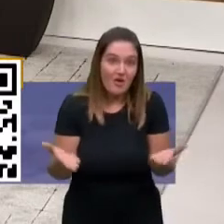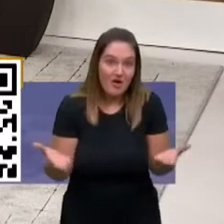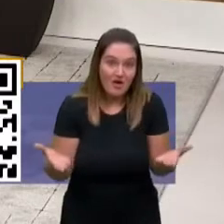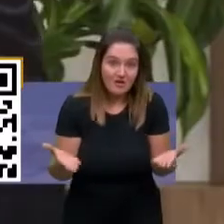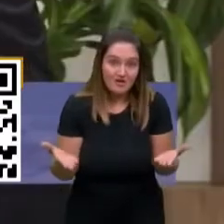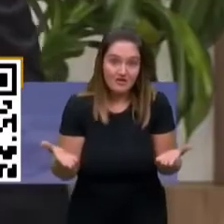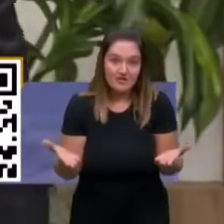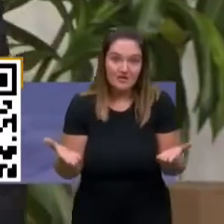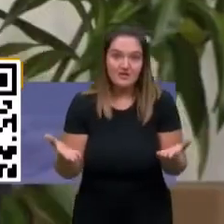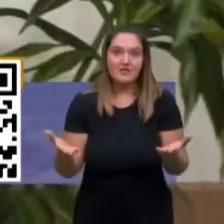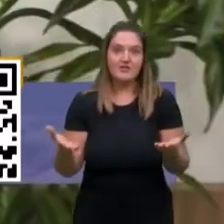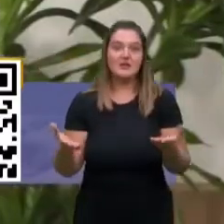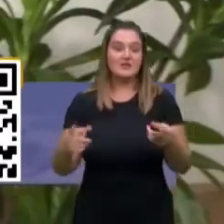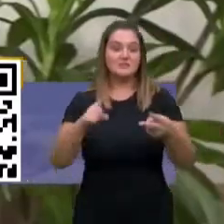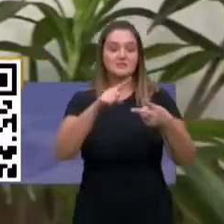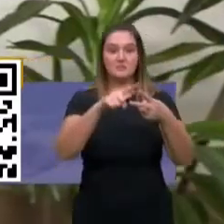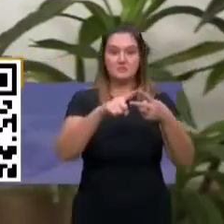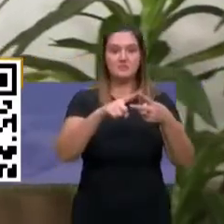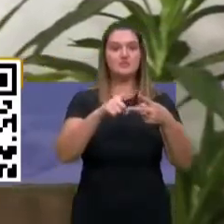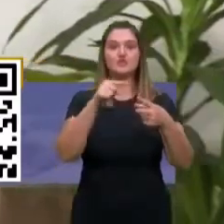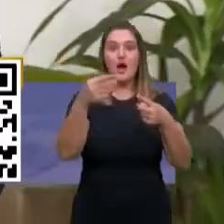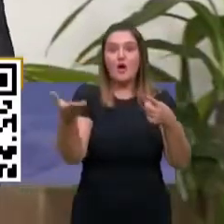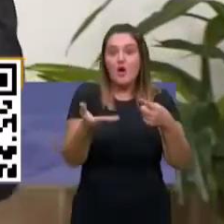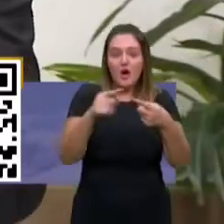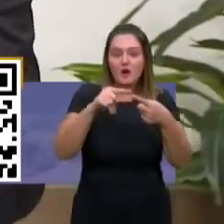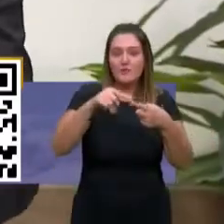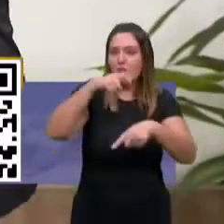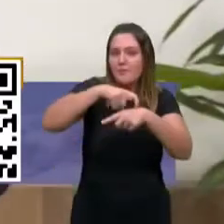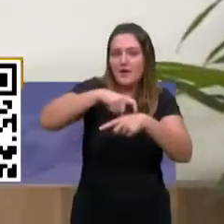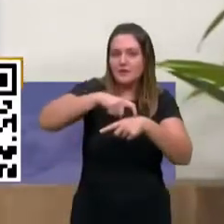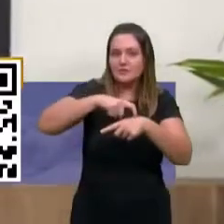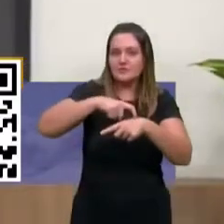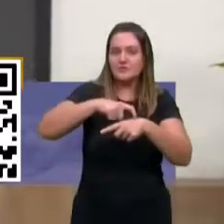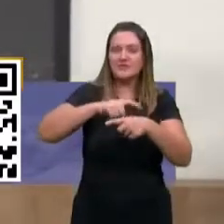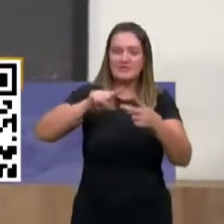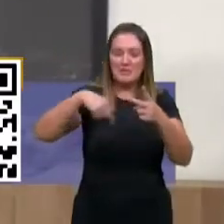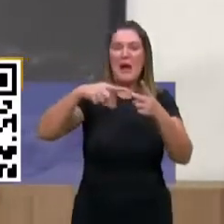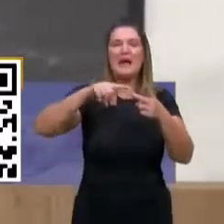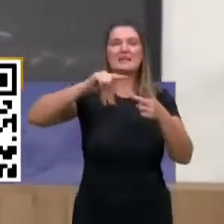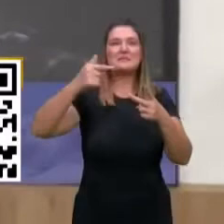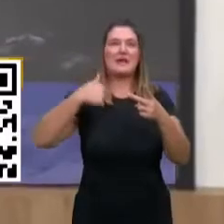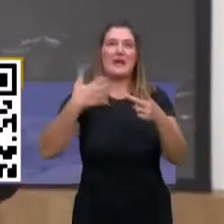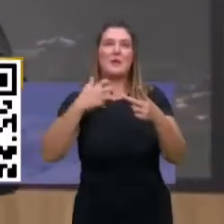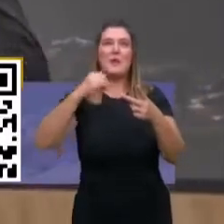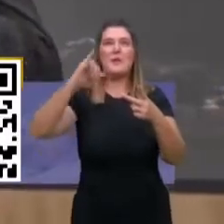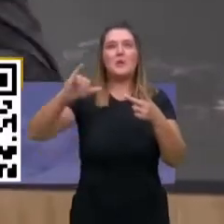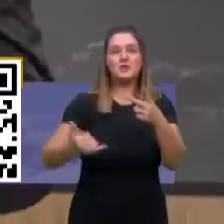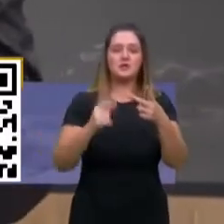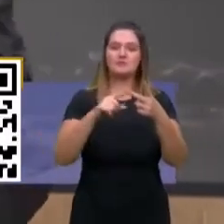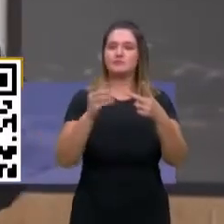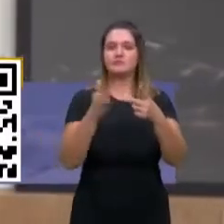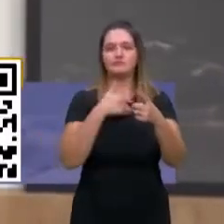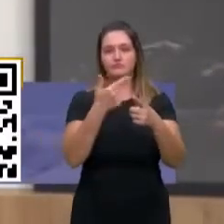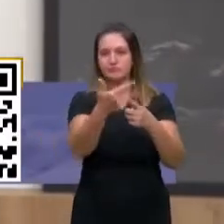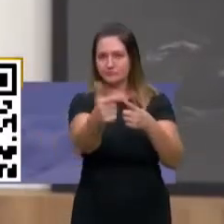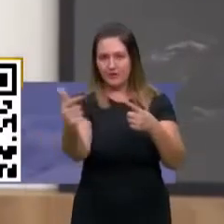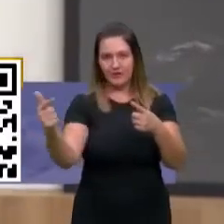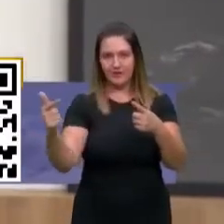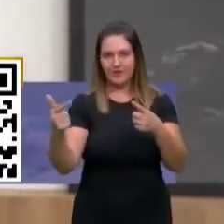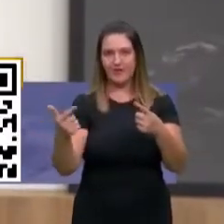agora. Enquanto você está vivo, claro, enquanto estamos aqui, Deus nos dá várias chances,